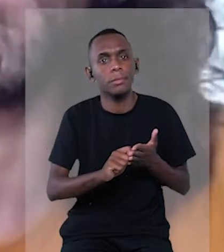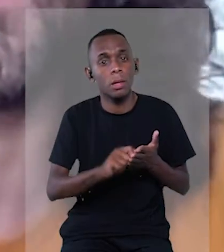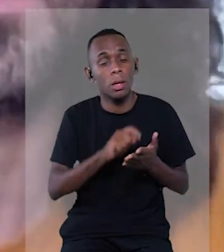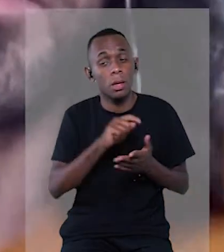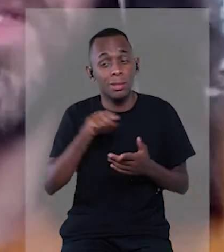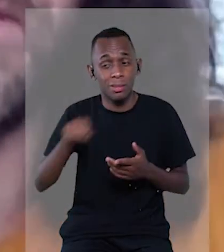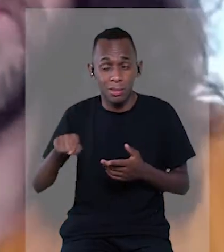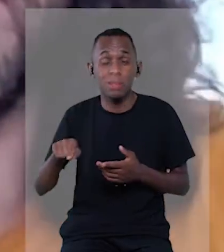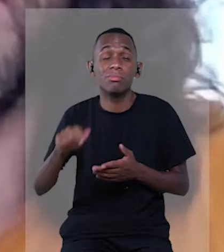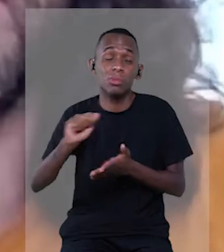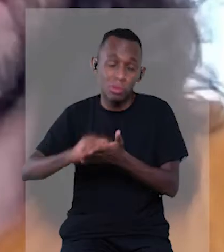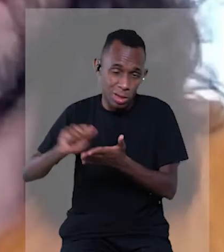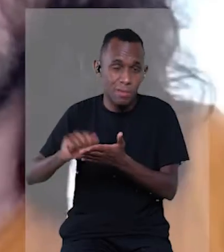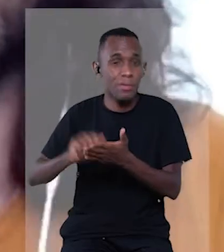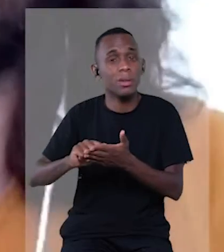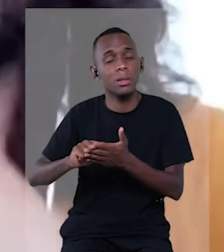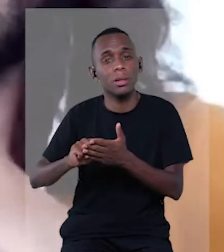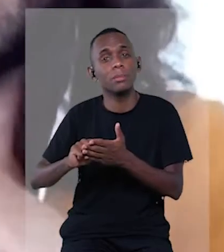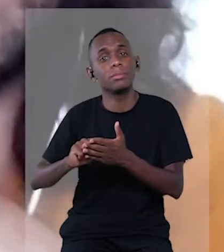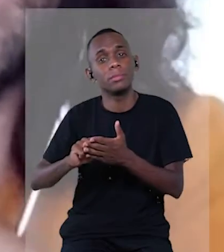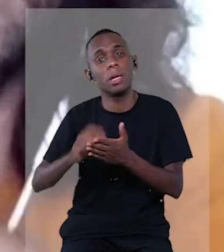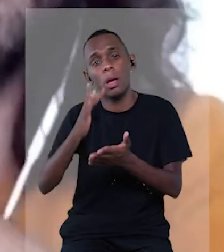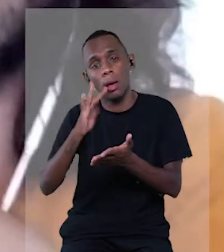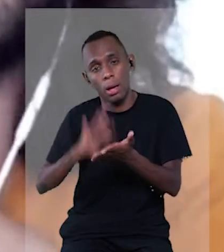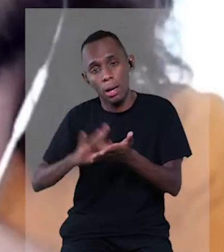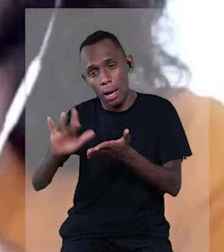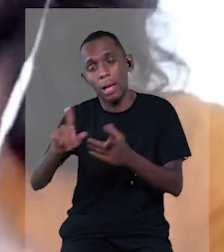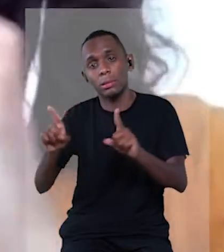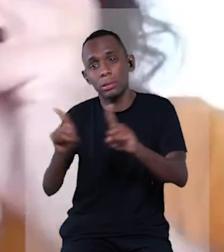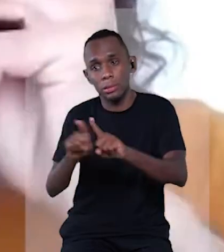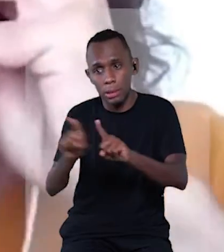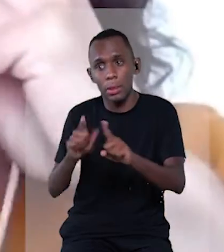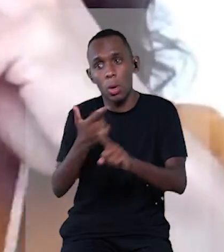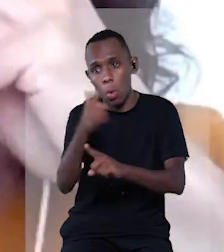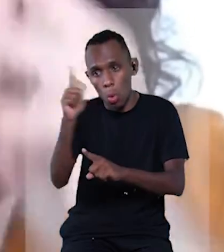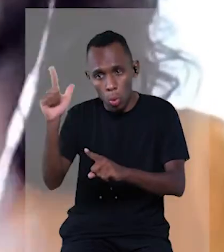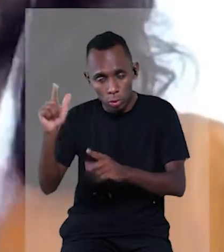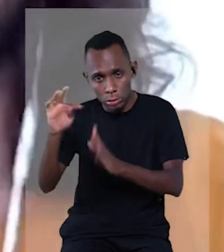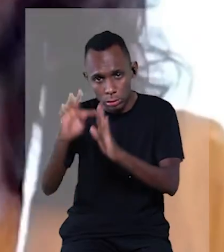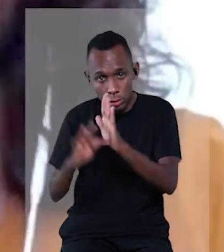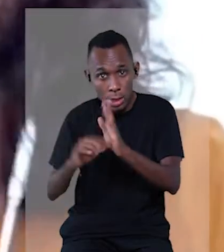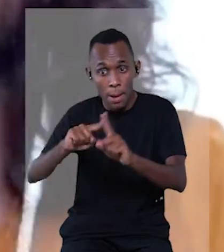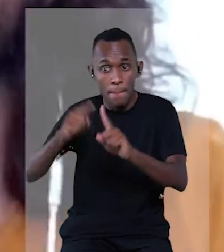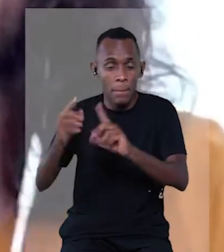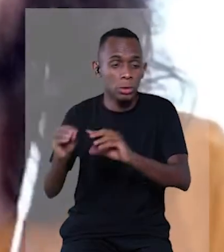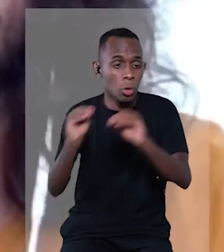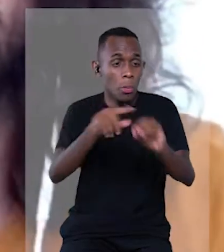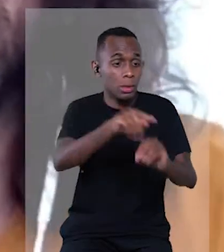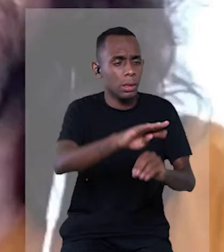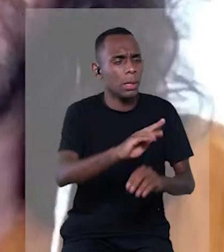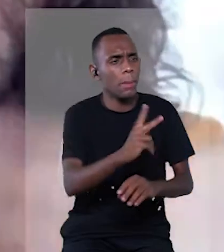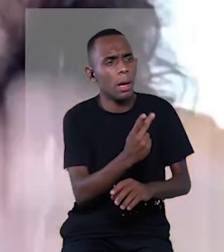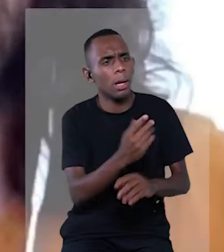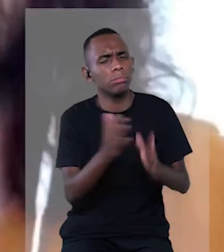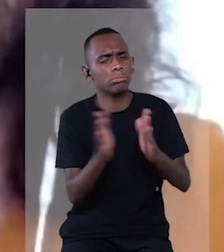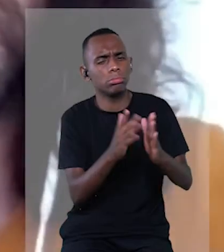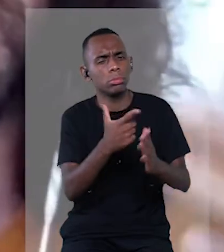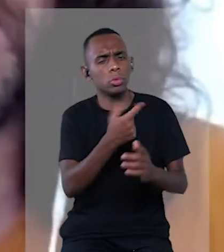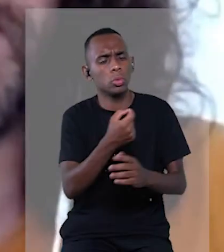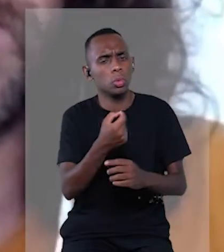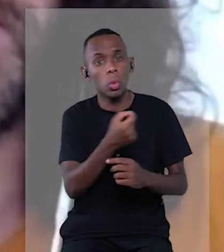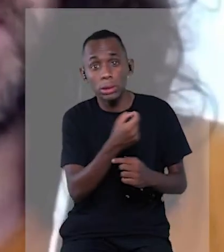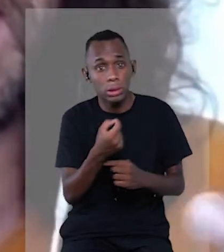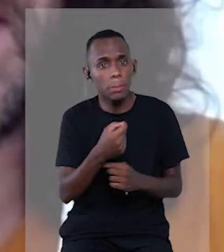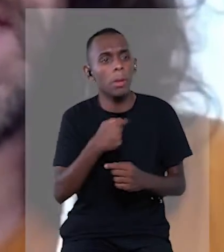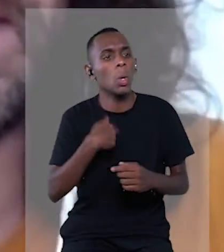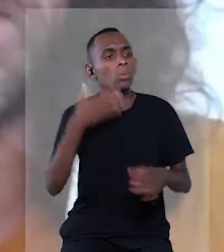Em Lafayette eu escrevia também um pouco, além das cartas, mas quando eu chego aqui em BH, por volta de 2000, eu começo